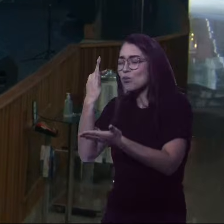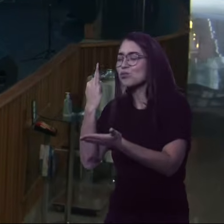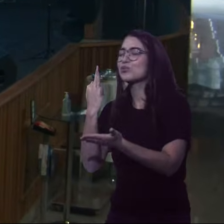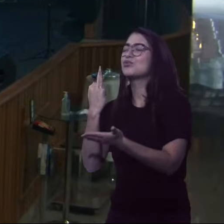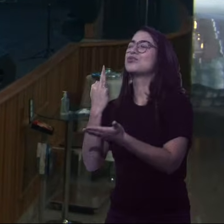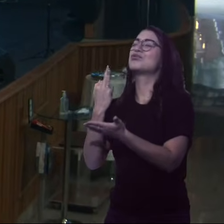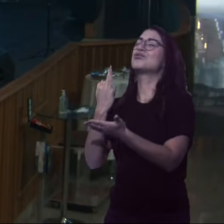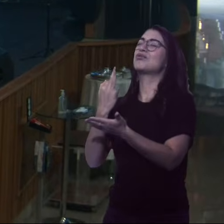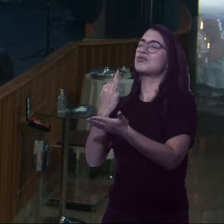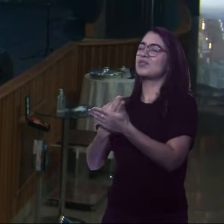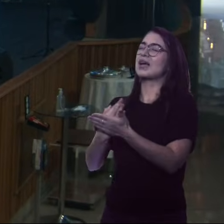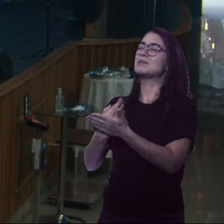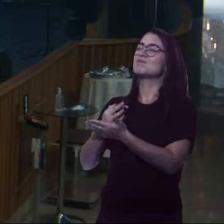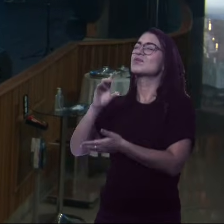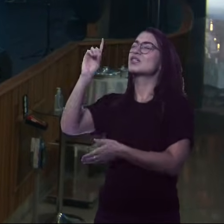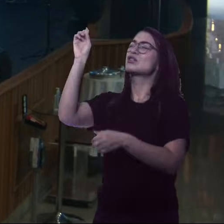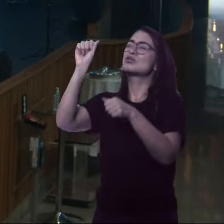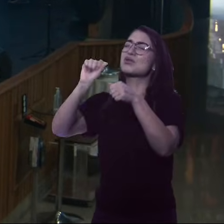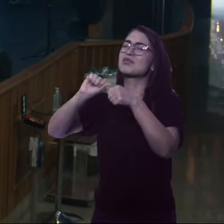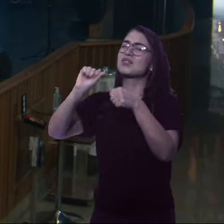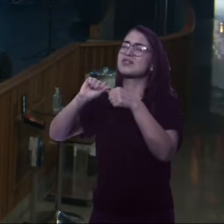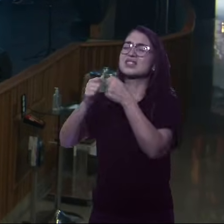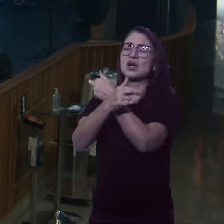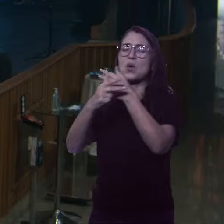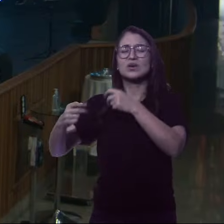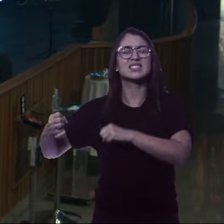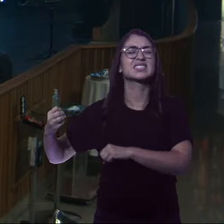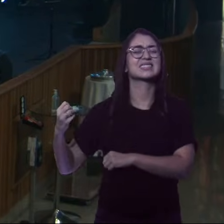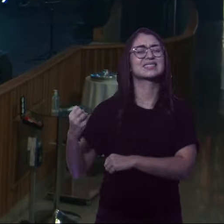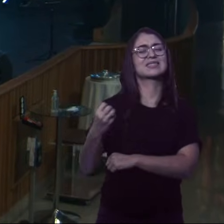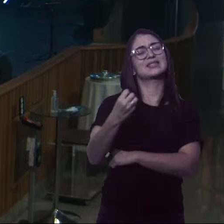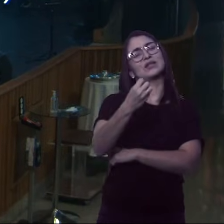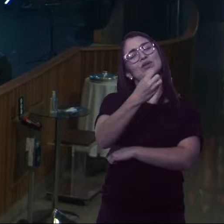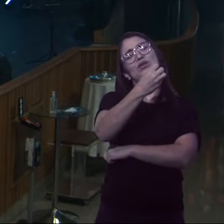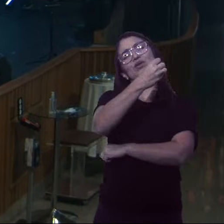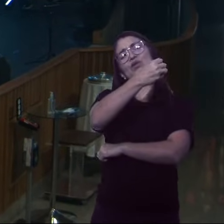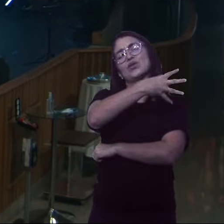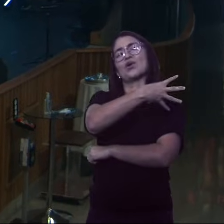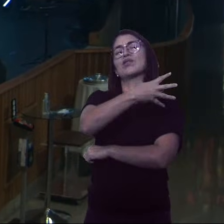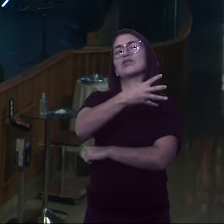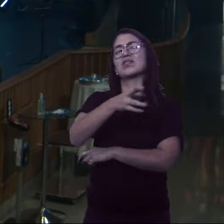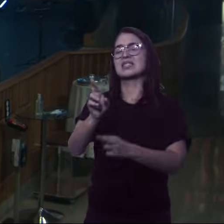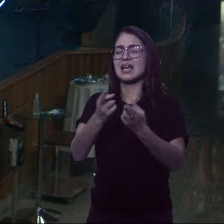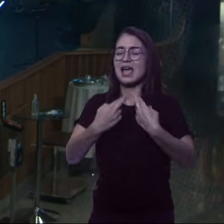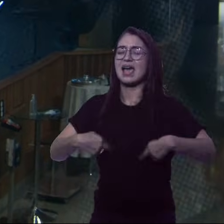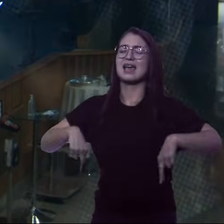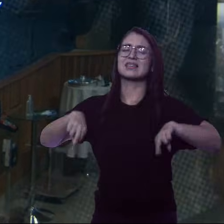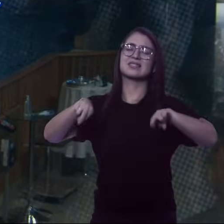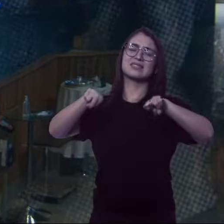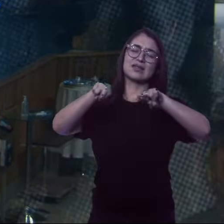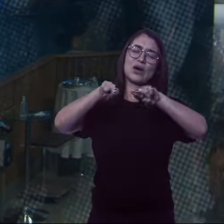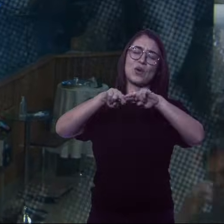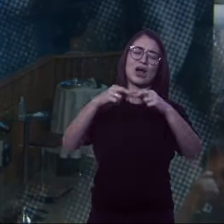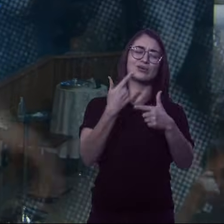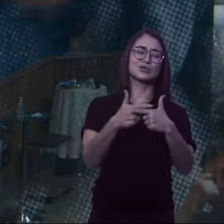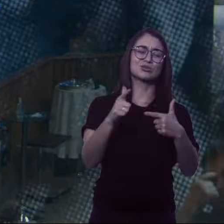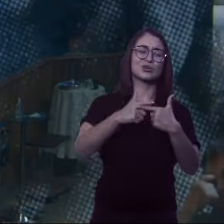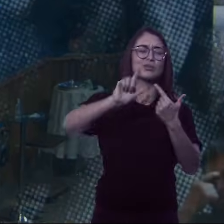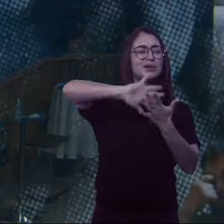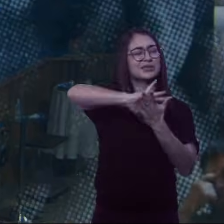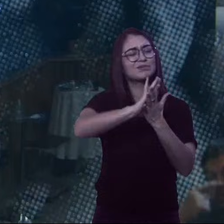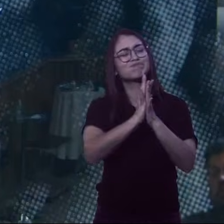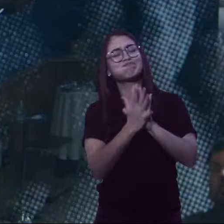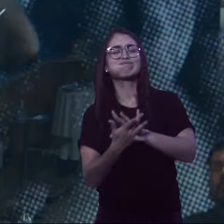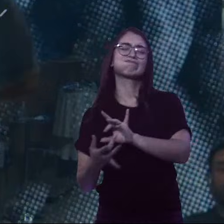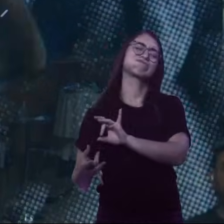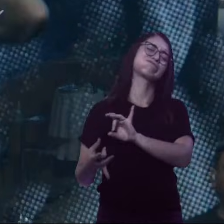Deus. E com essa fé do tamanho de um grão de mostarda, que o Senhor possa tirar essas montanhas da nossa frente, para nós